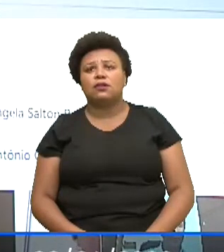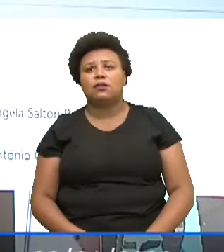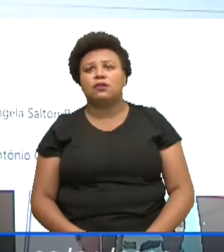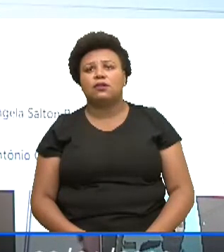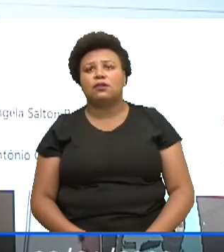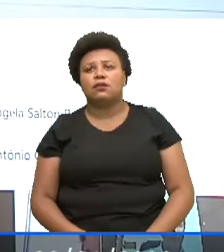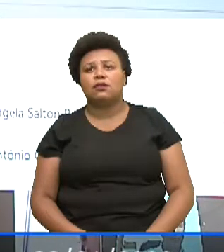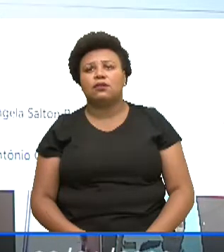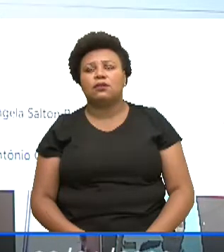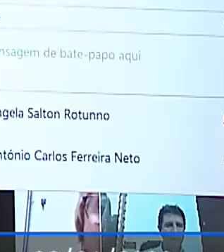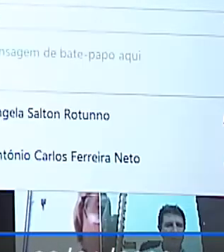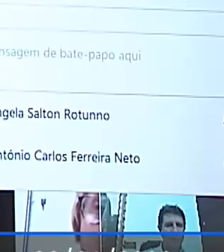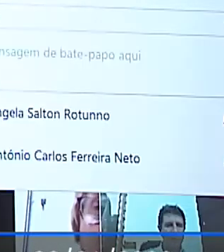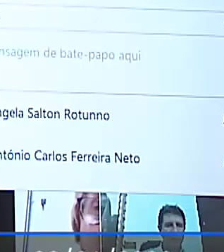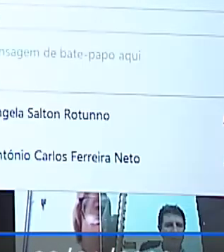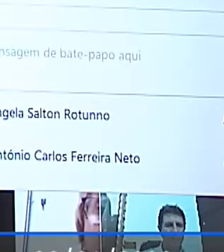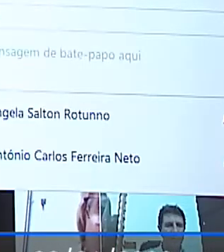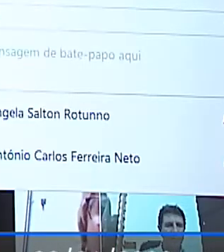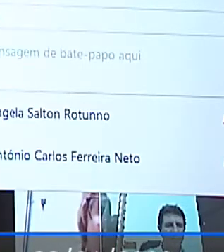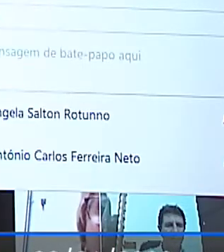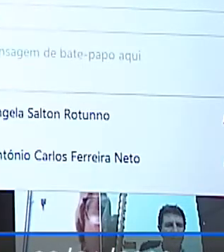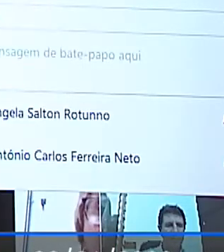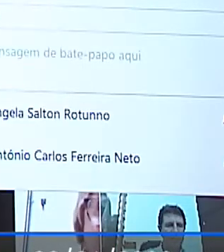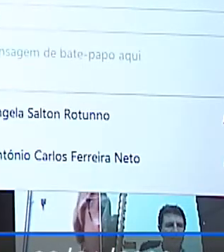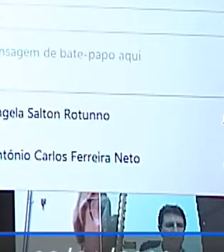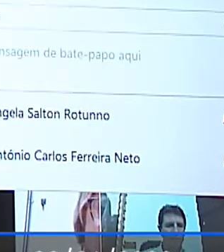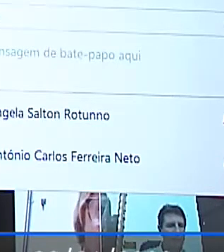Está complicado.